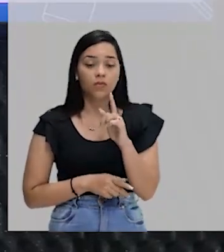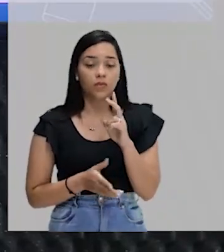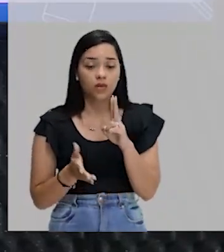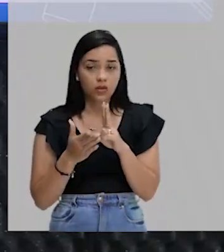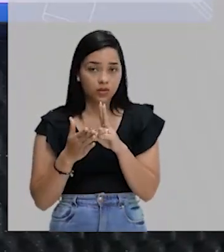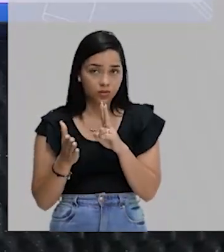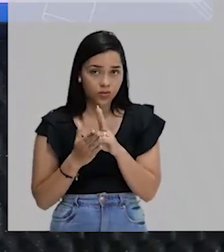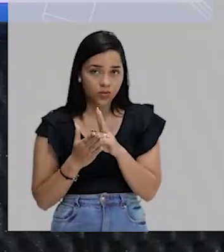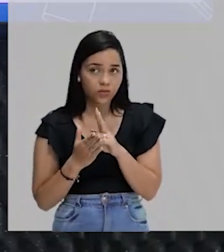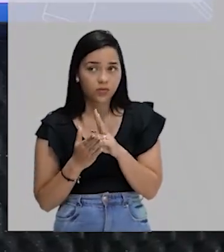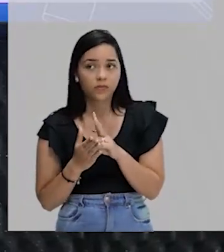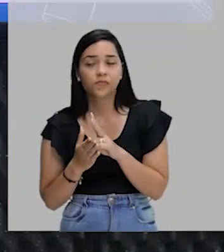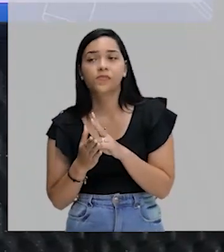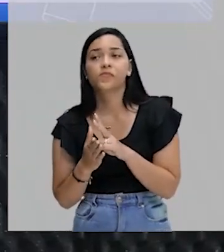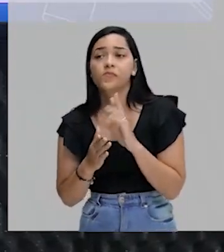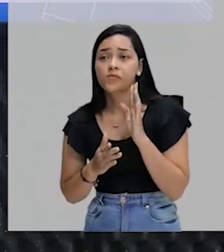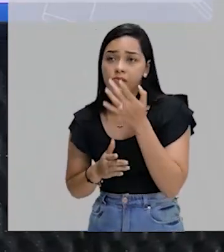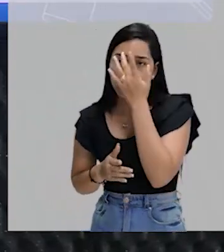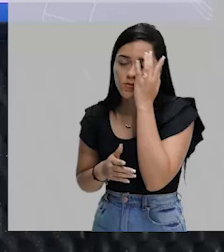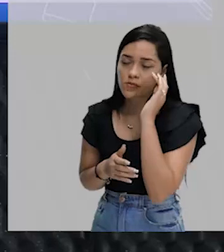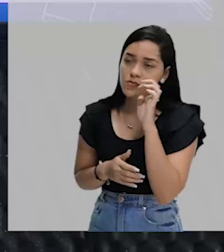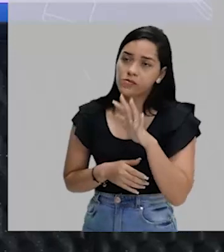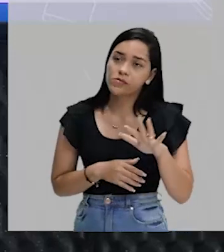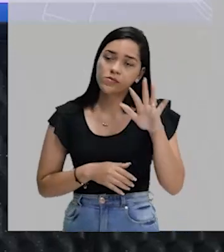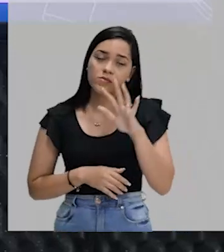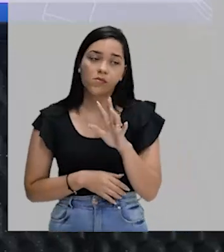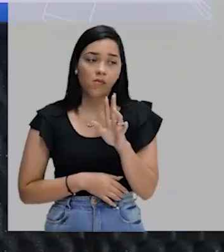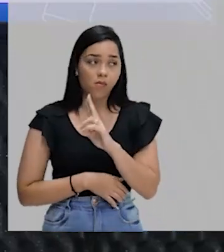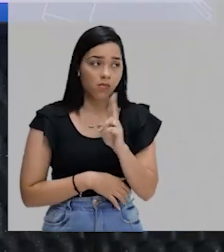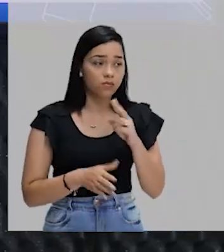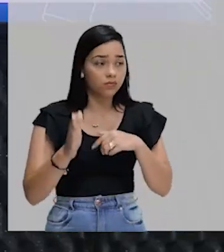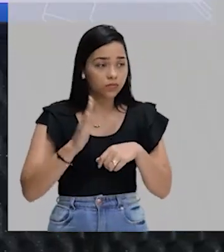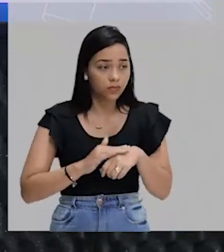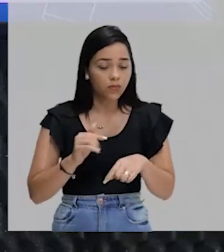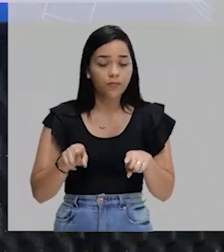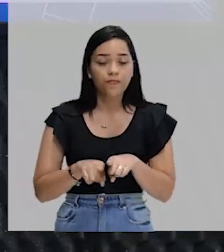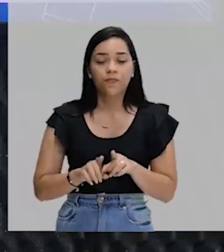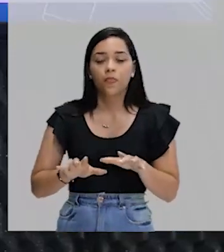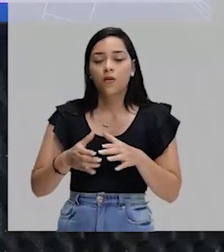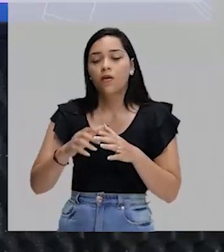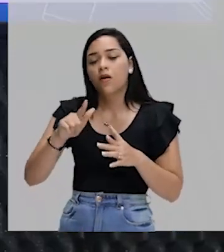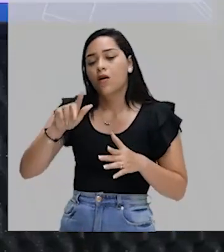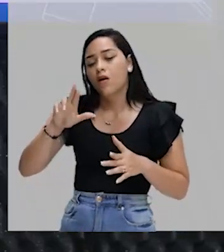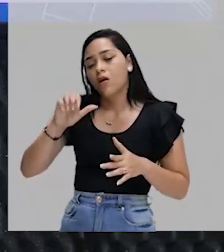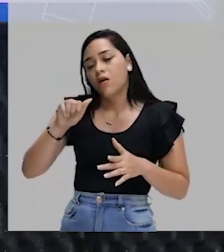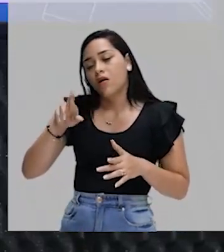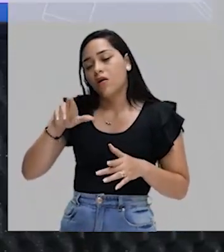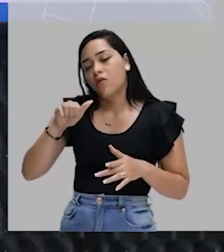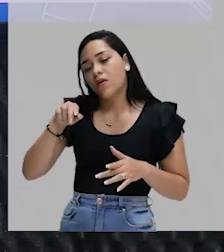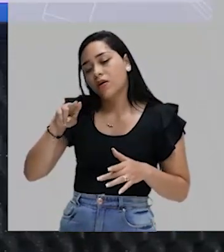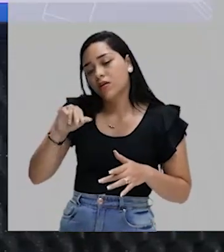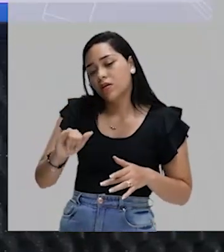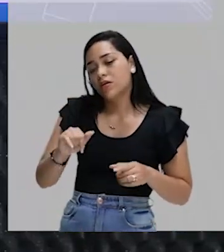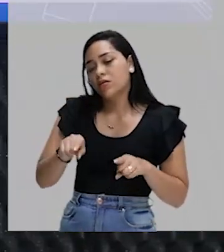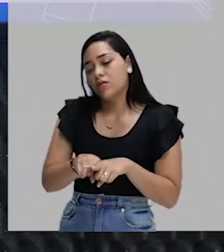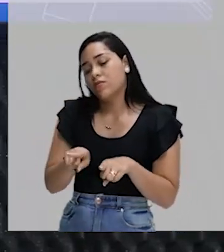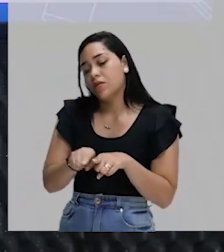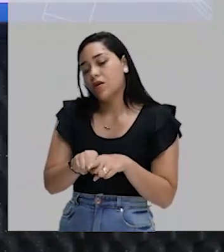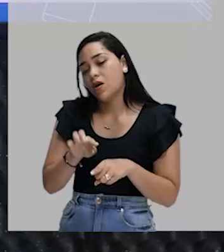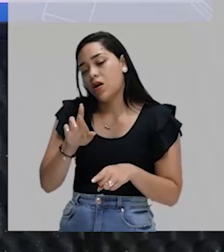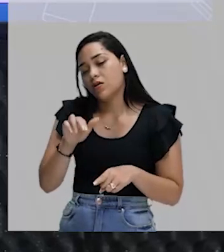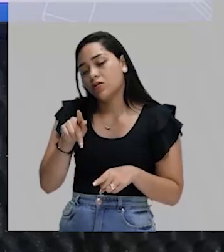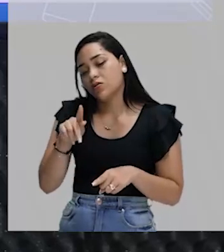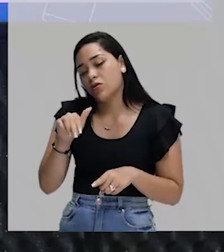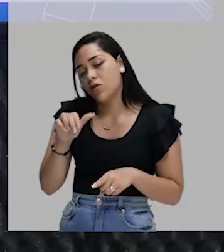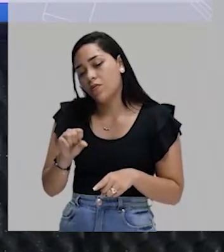ou índios, como os europeus chamavam, da tribo Guarani, e as tropas ibéricas.